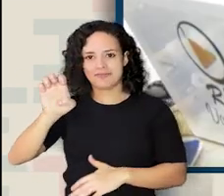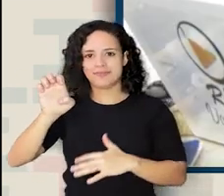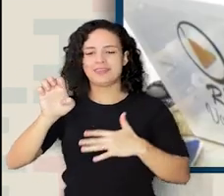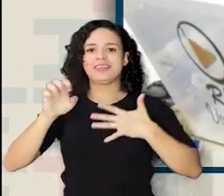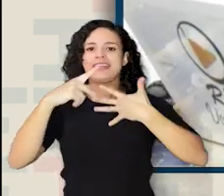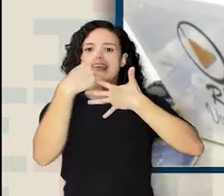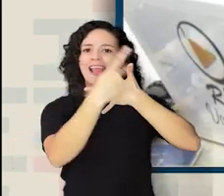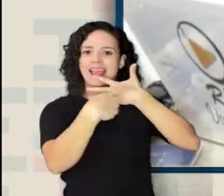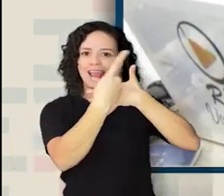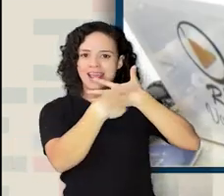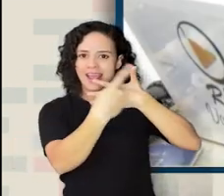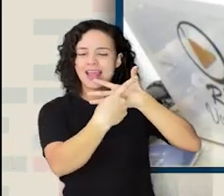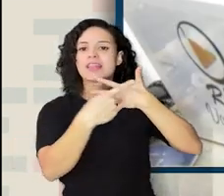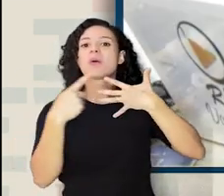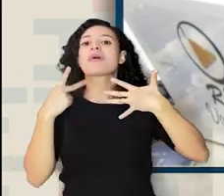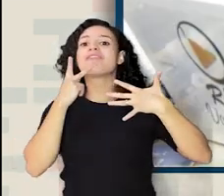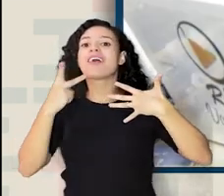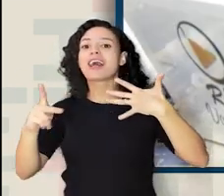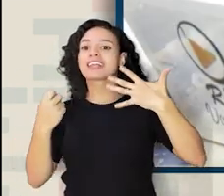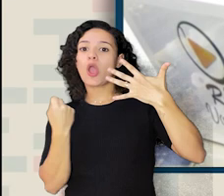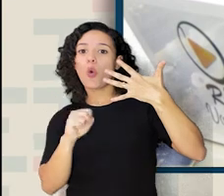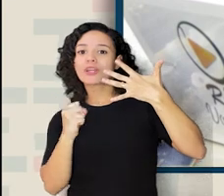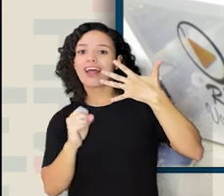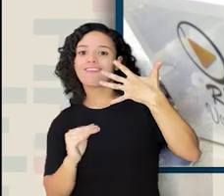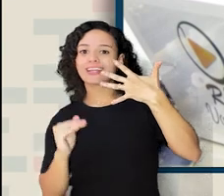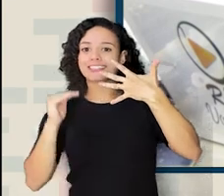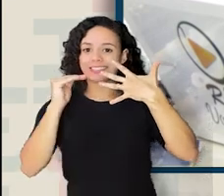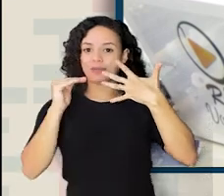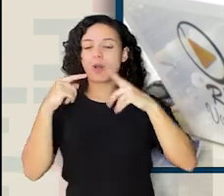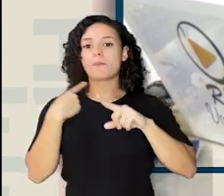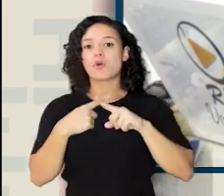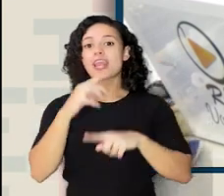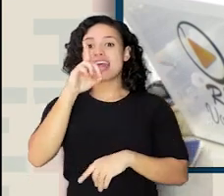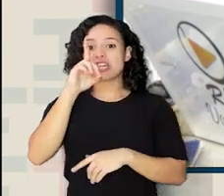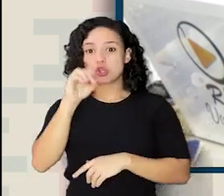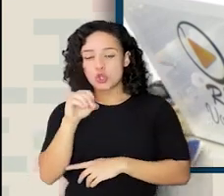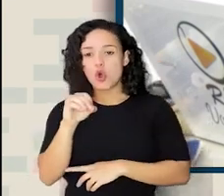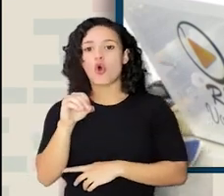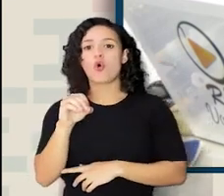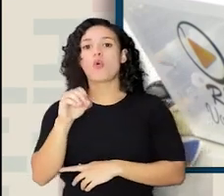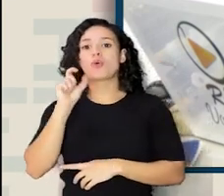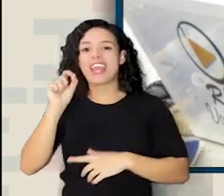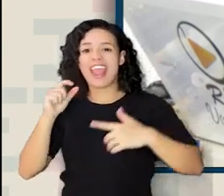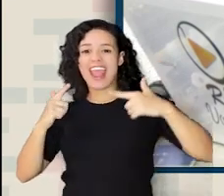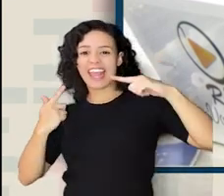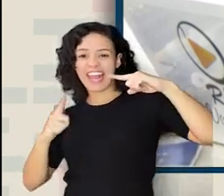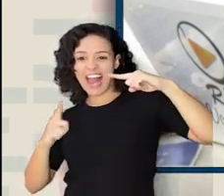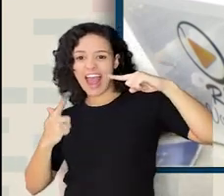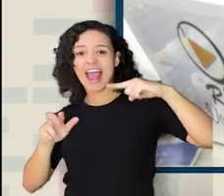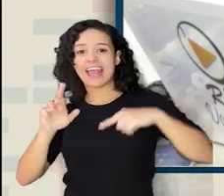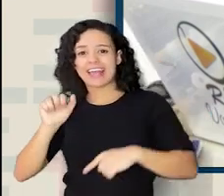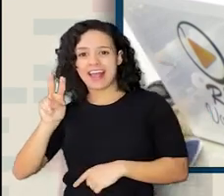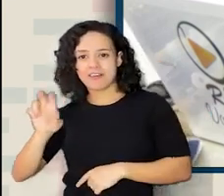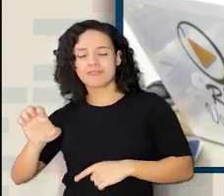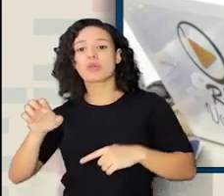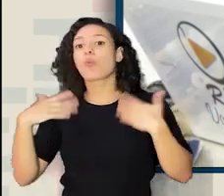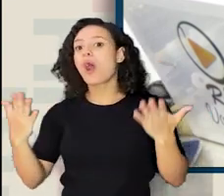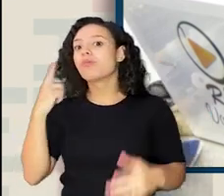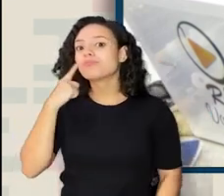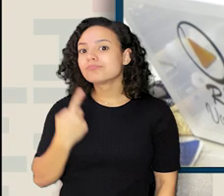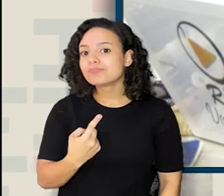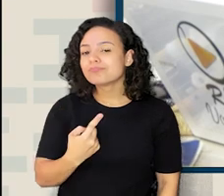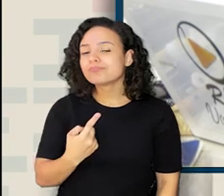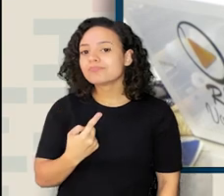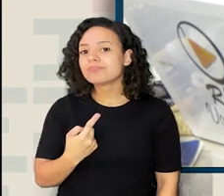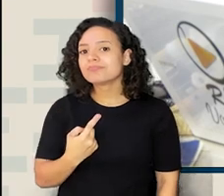de sol, indicando que, na verdade, está tudo soando uma oitava acima, porque o dó mais grave da flauta soprano é esse